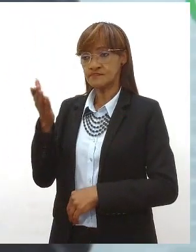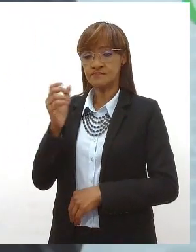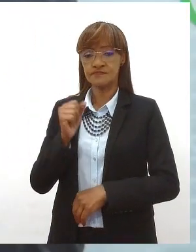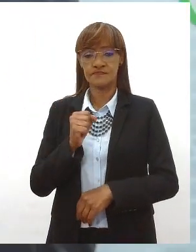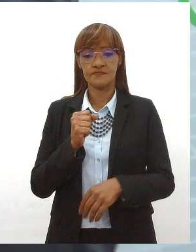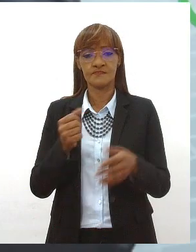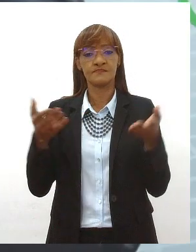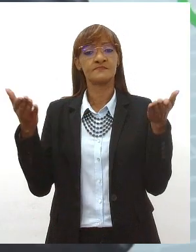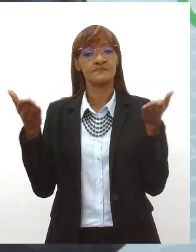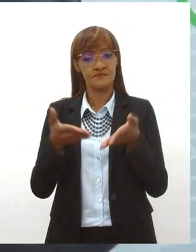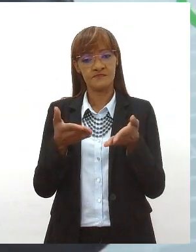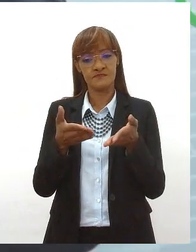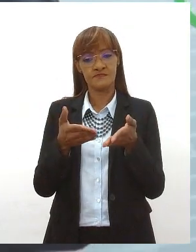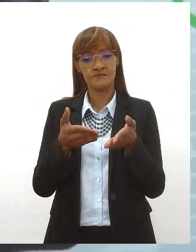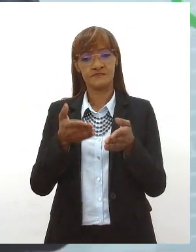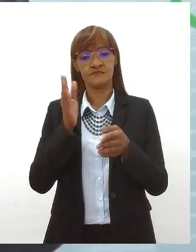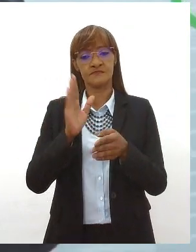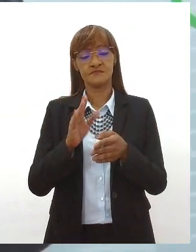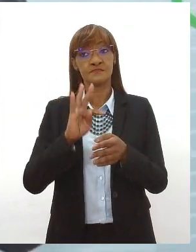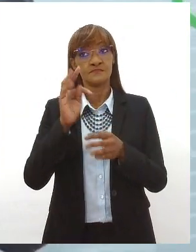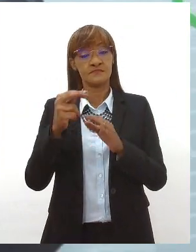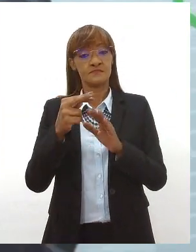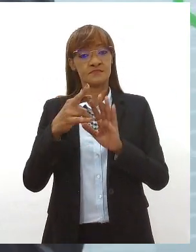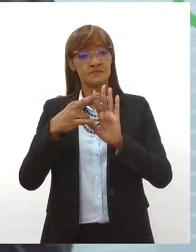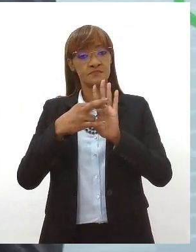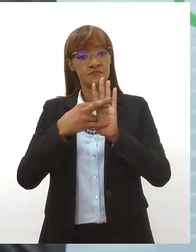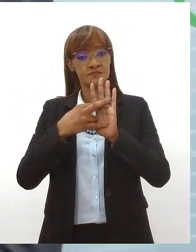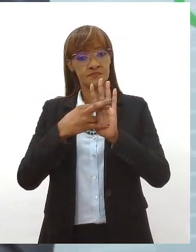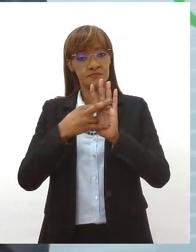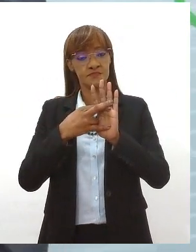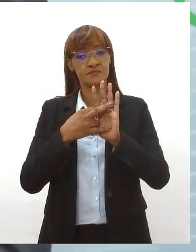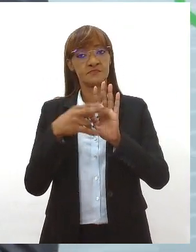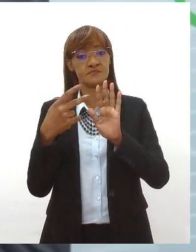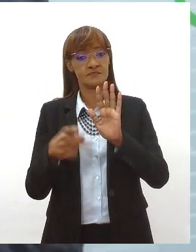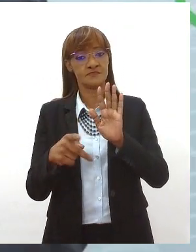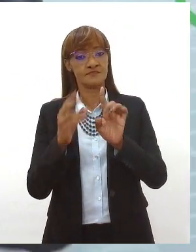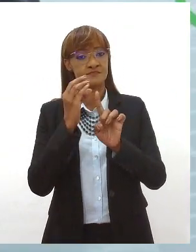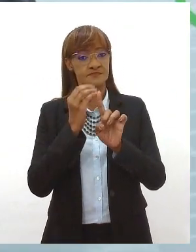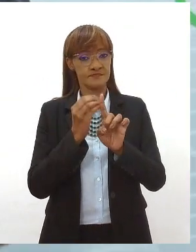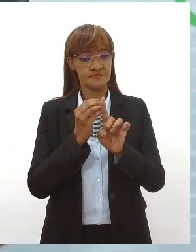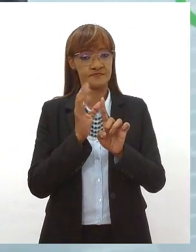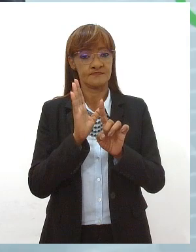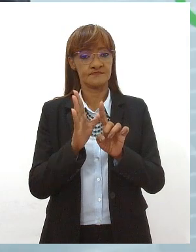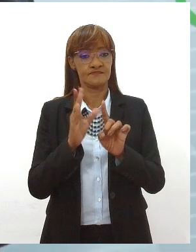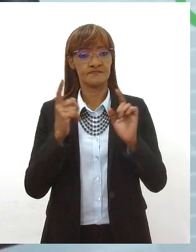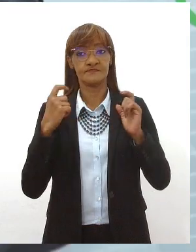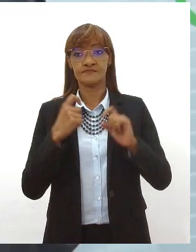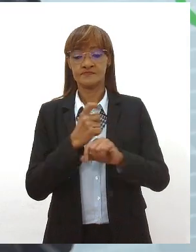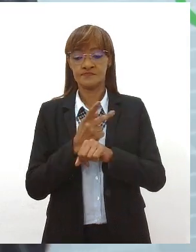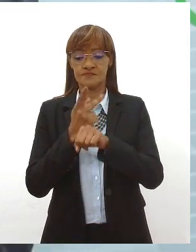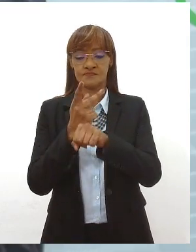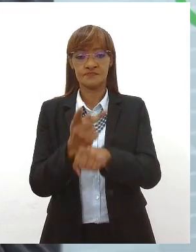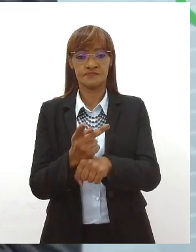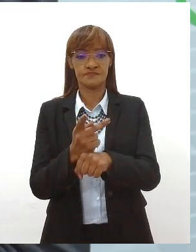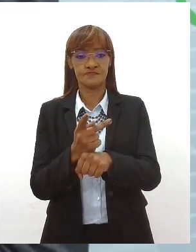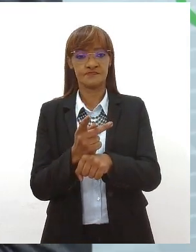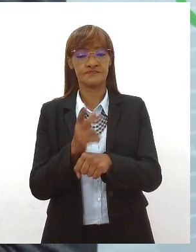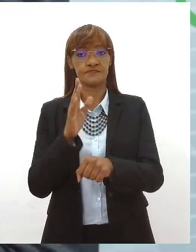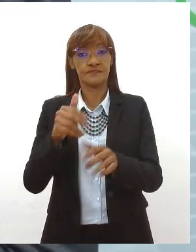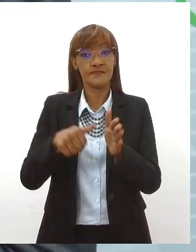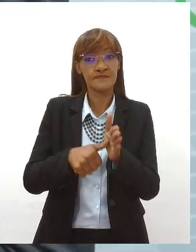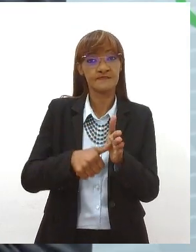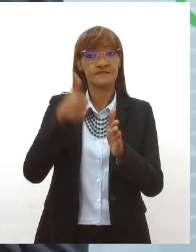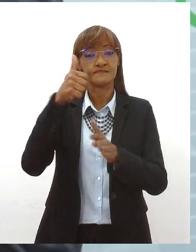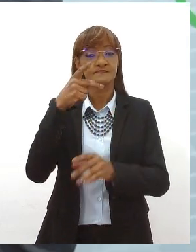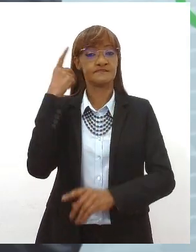todo o regimento da casa, do calendário da casa, existe a entrega da medalha da deputada Quintina Diniz, que foi a primeira deputada estadual a ocupar o